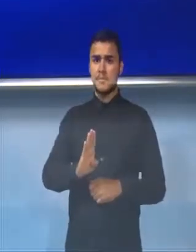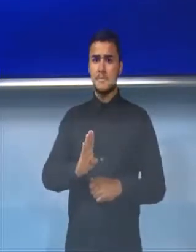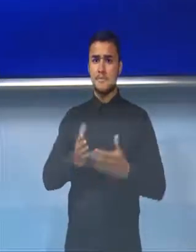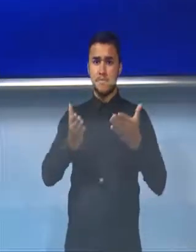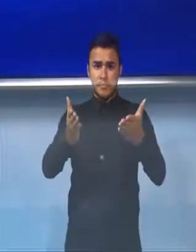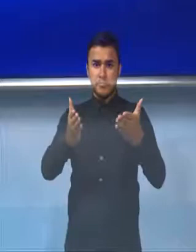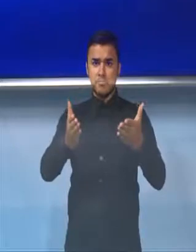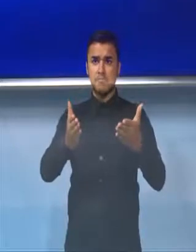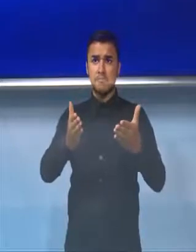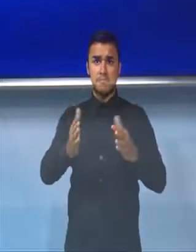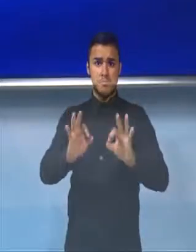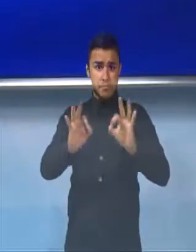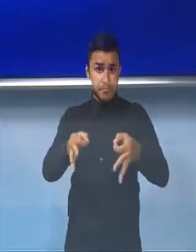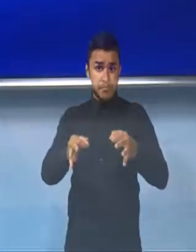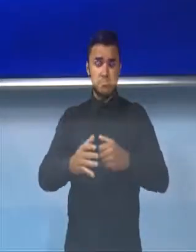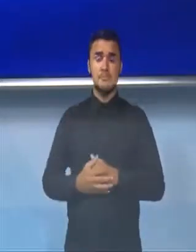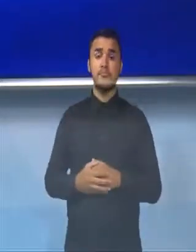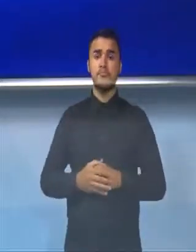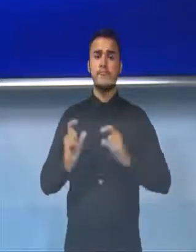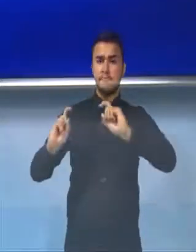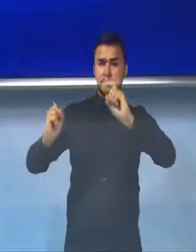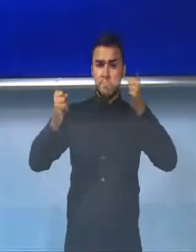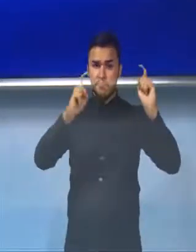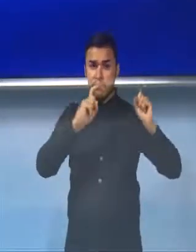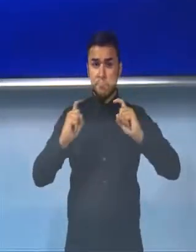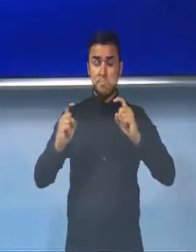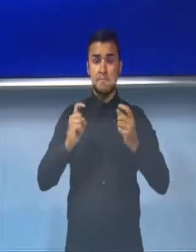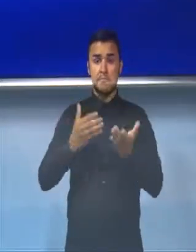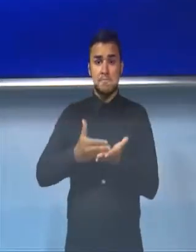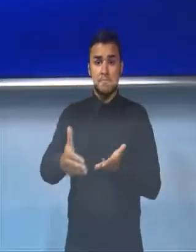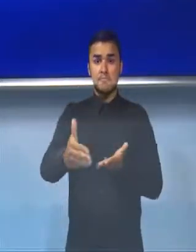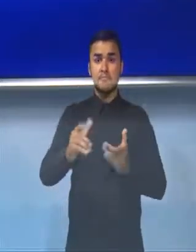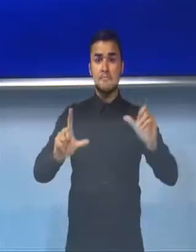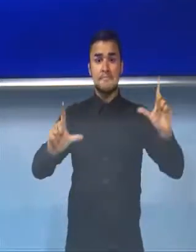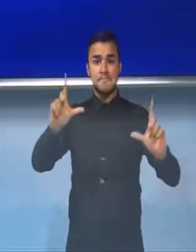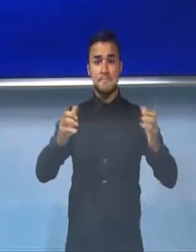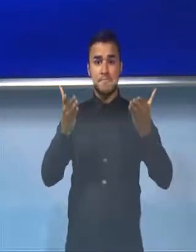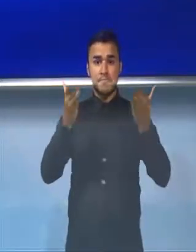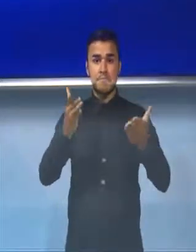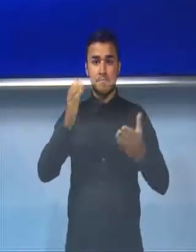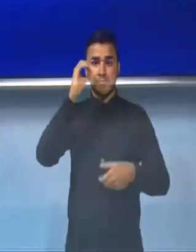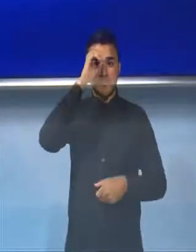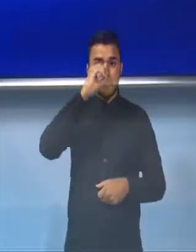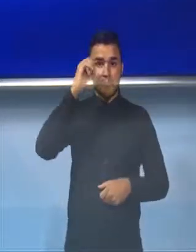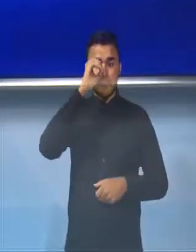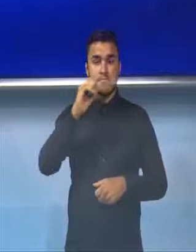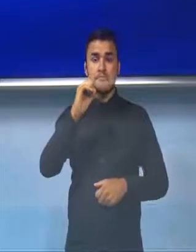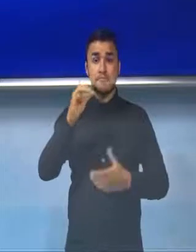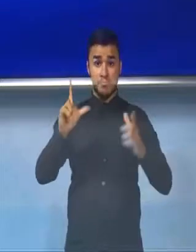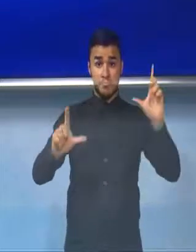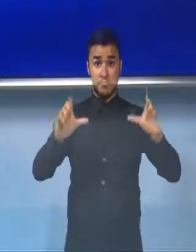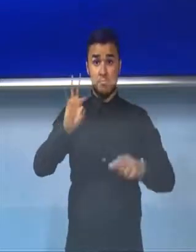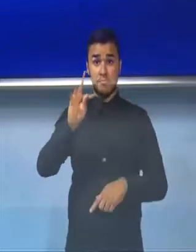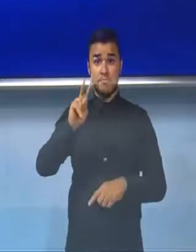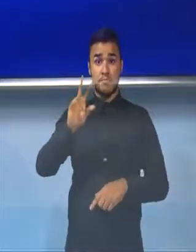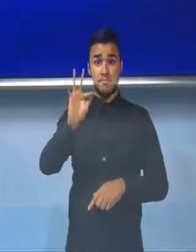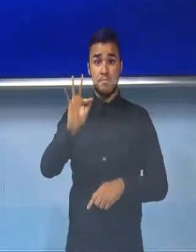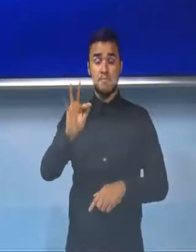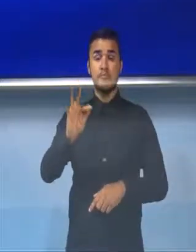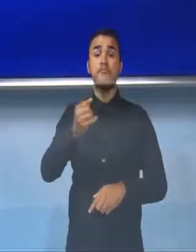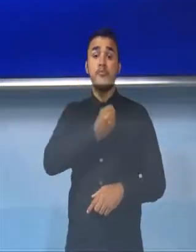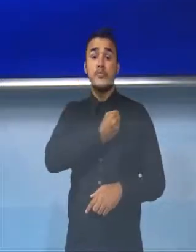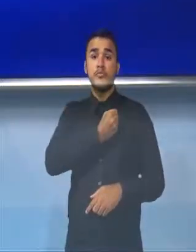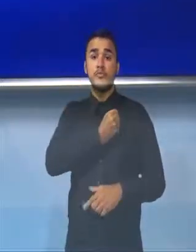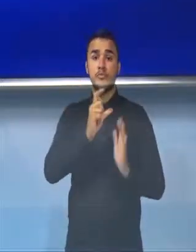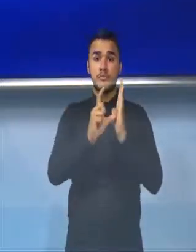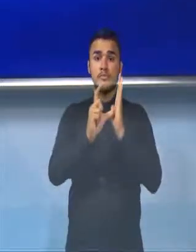educado como assinante? É para discutirmos estas e outras questões que estamos iniciando mais uma edição do programa Observatório pela TV Fortaleza,